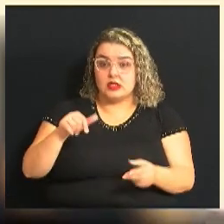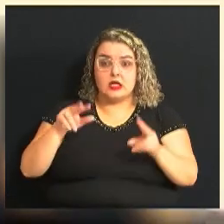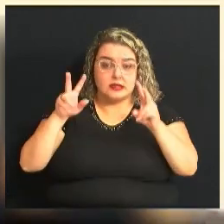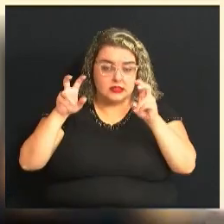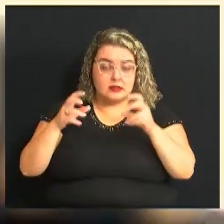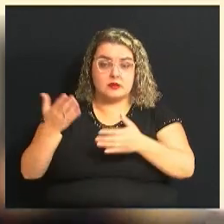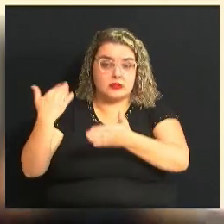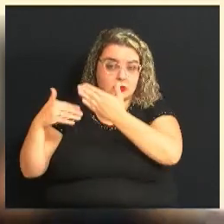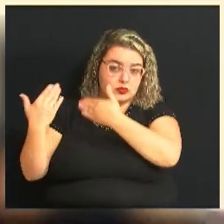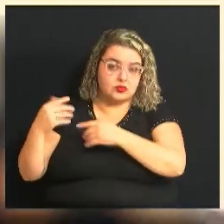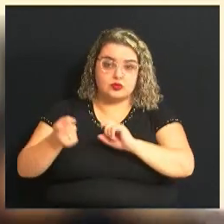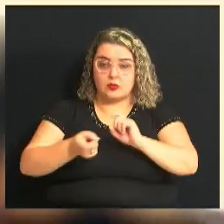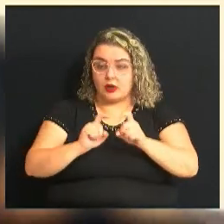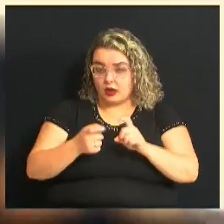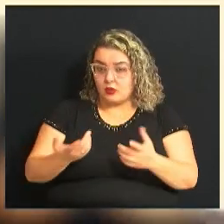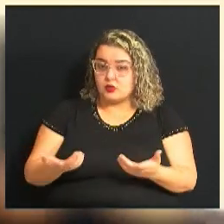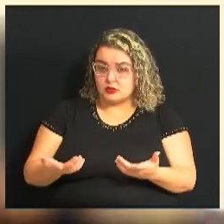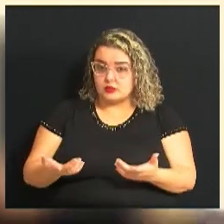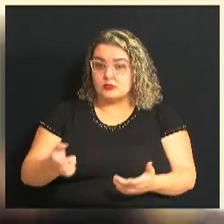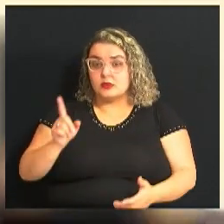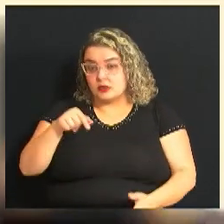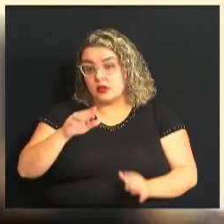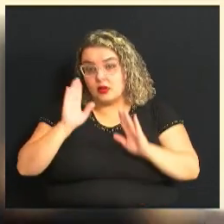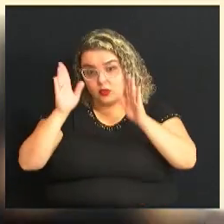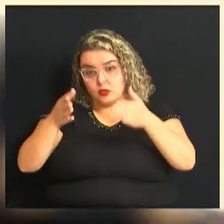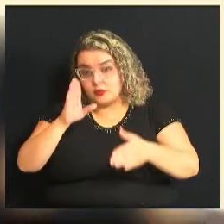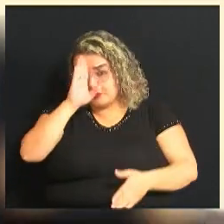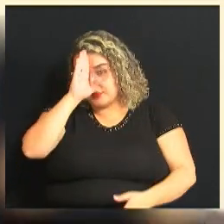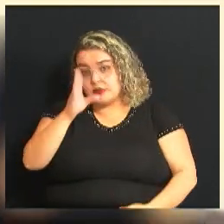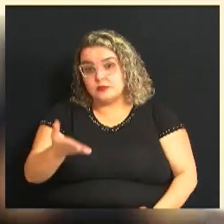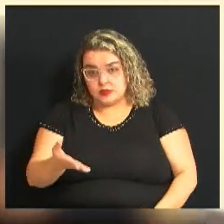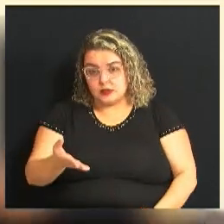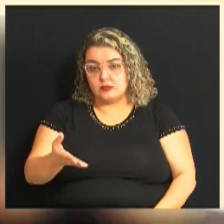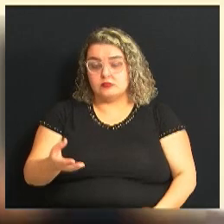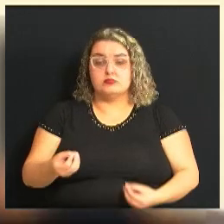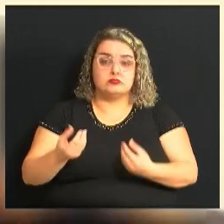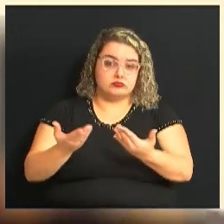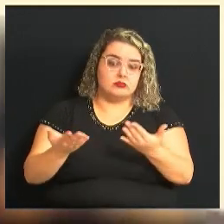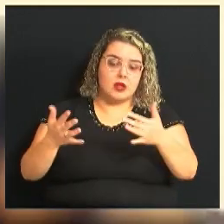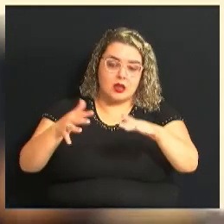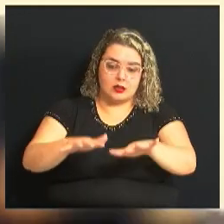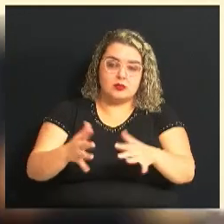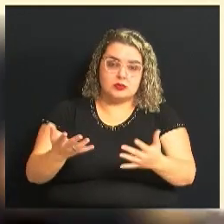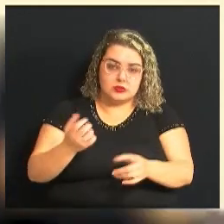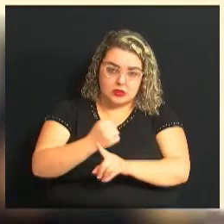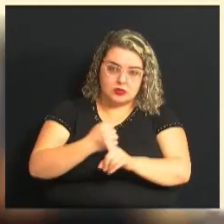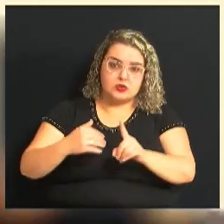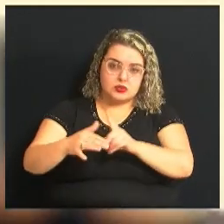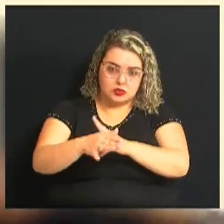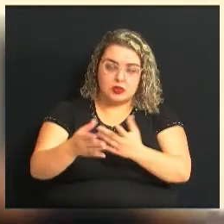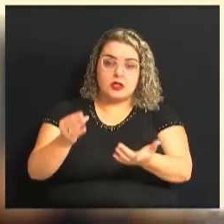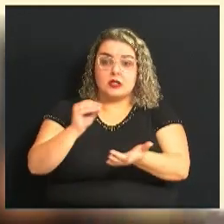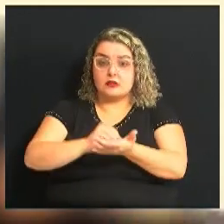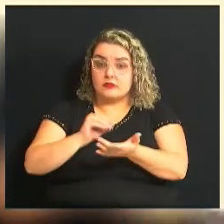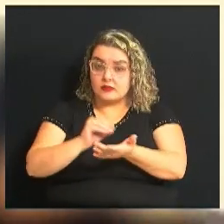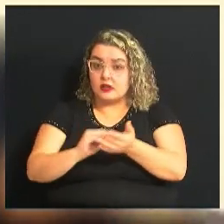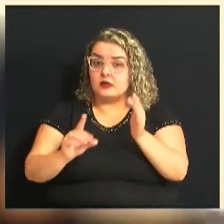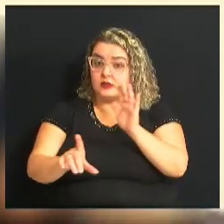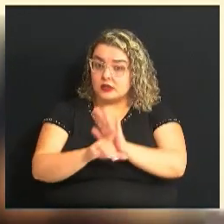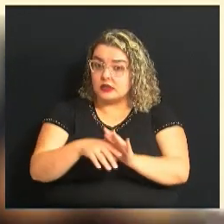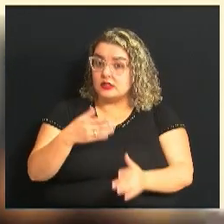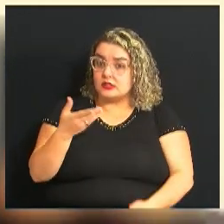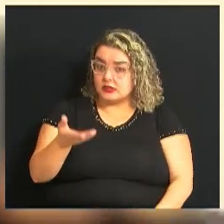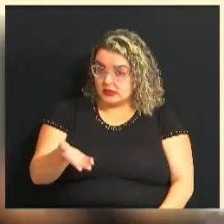reunião, que é o foco principal, a gente trazer a inclusão social que falta nessa lei